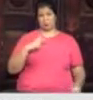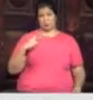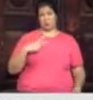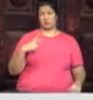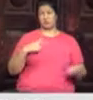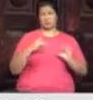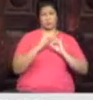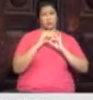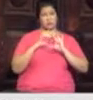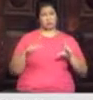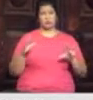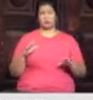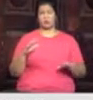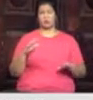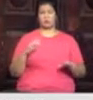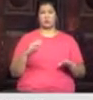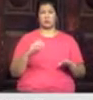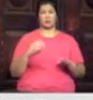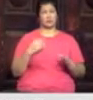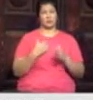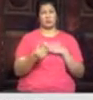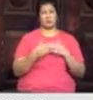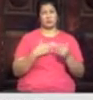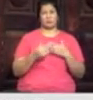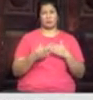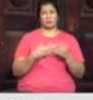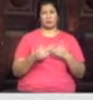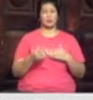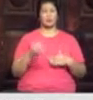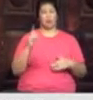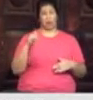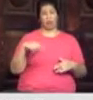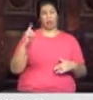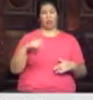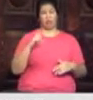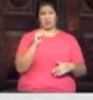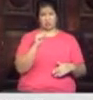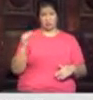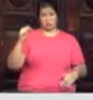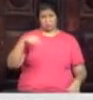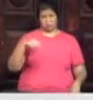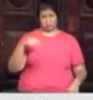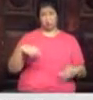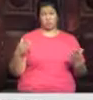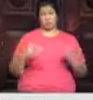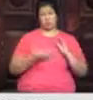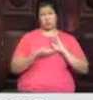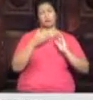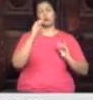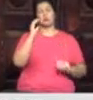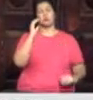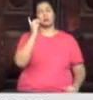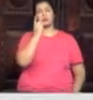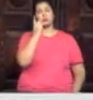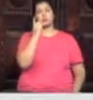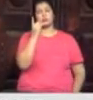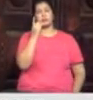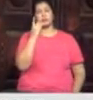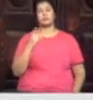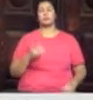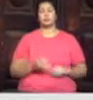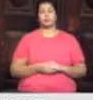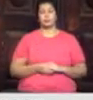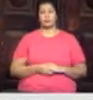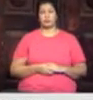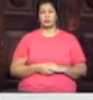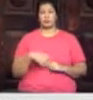os níveis e atividades, inclusive perigando ser votada ainda nesta semana, ainda hoje à noite, na Câmara dos Deputados. Sua aprovação será um retrocesso